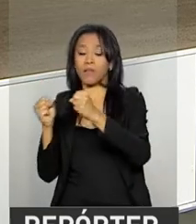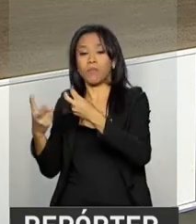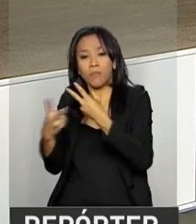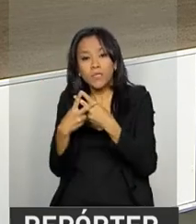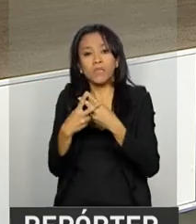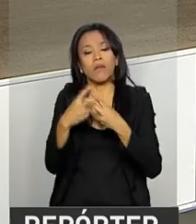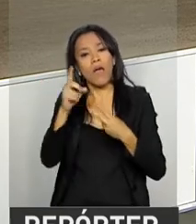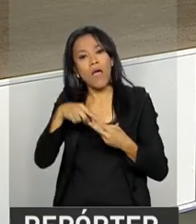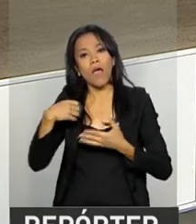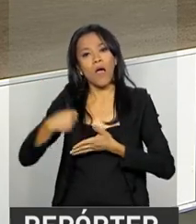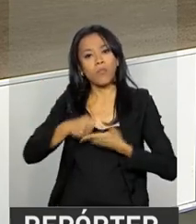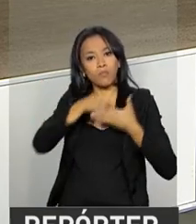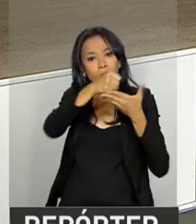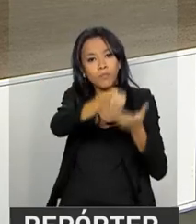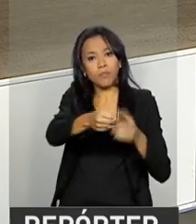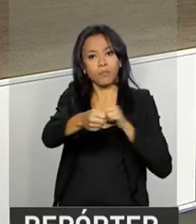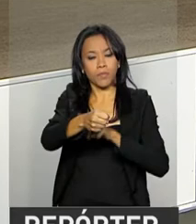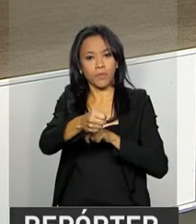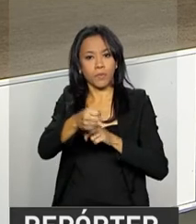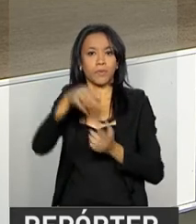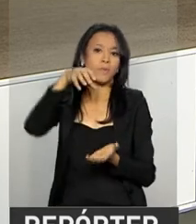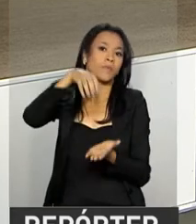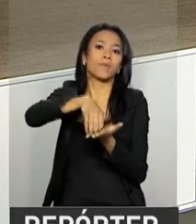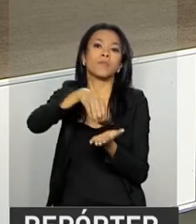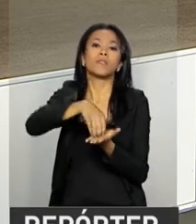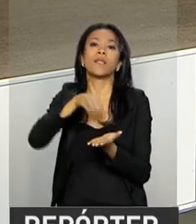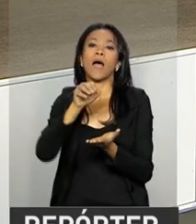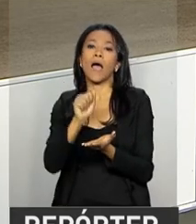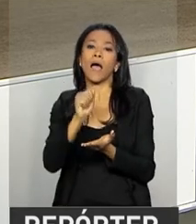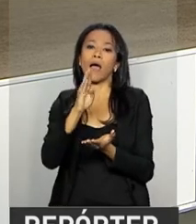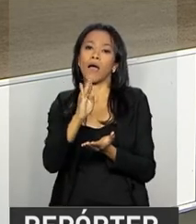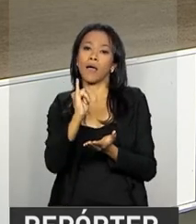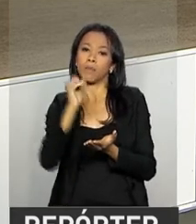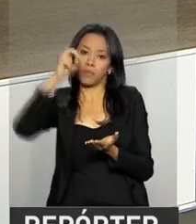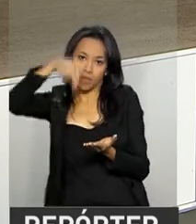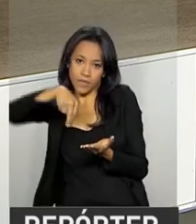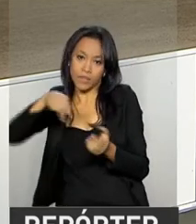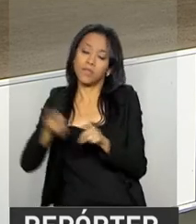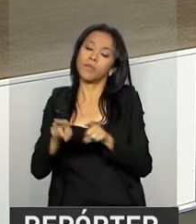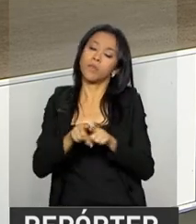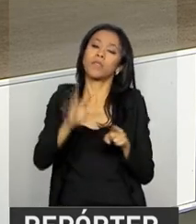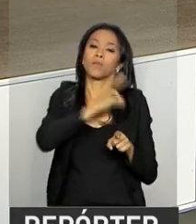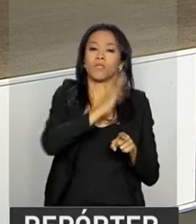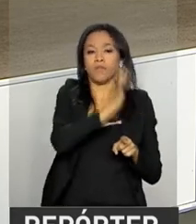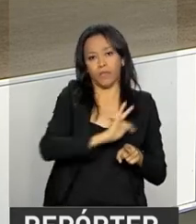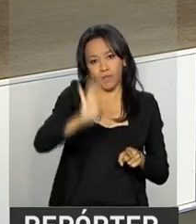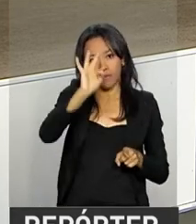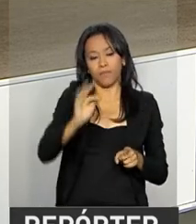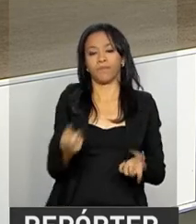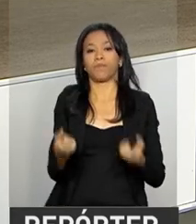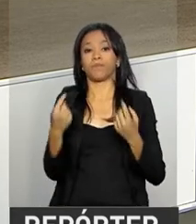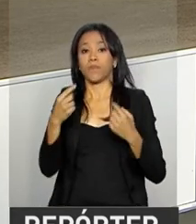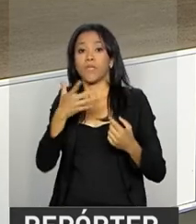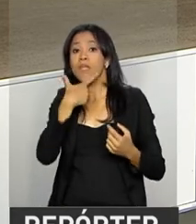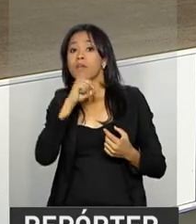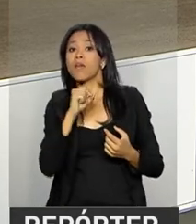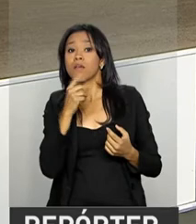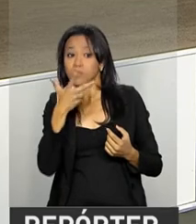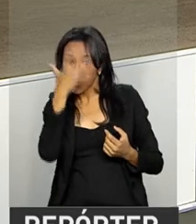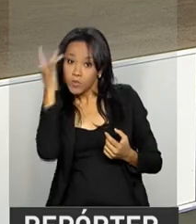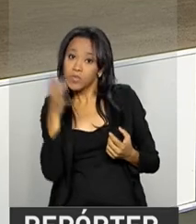apoio da agência brasileira de inteligência abin e também da polícia federal os detidos são suspeitos